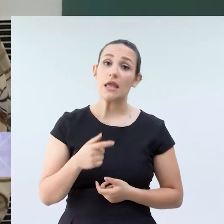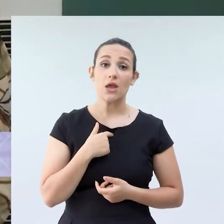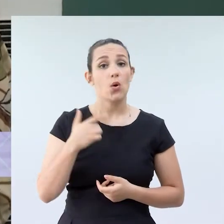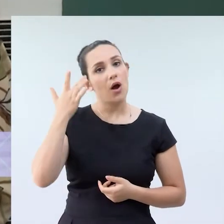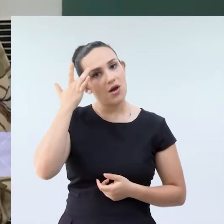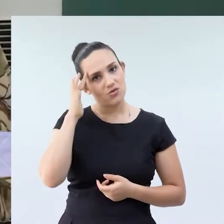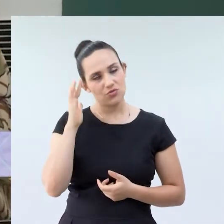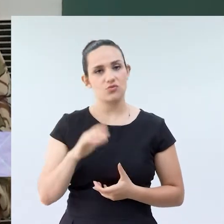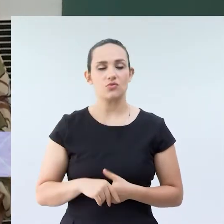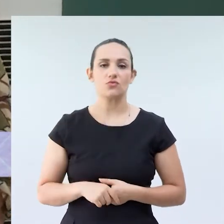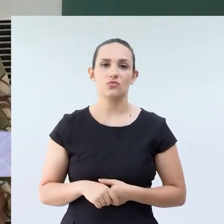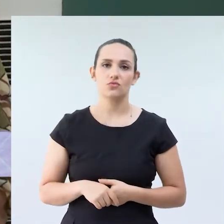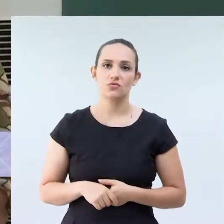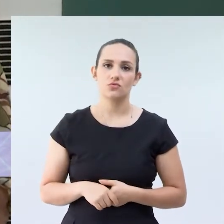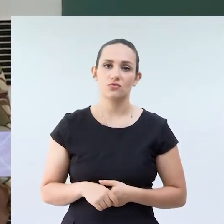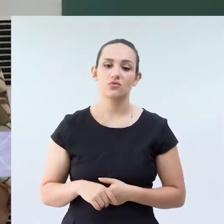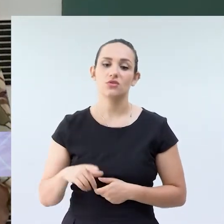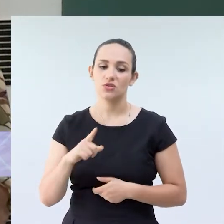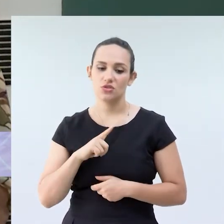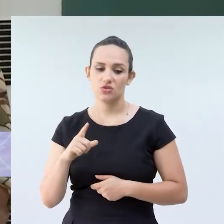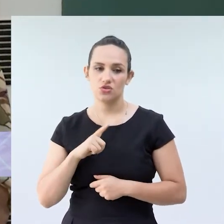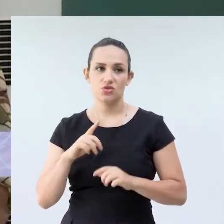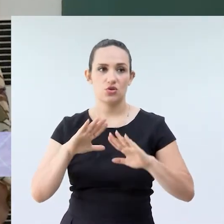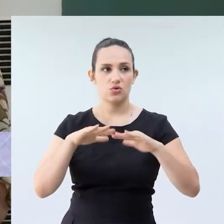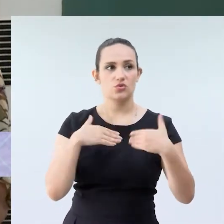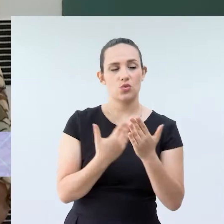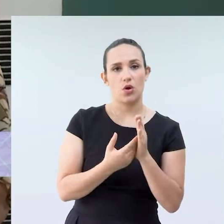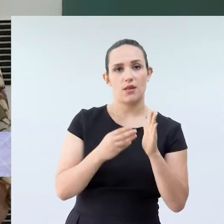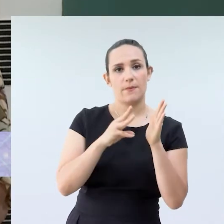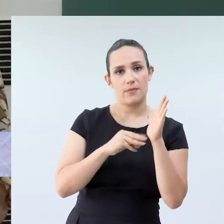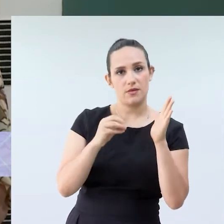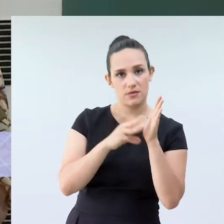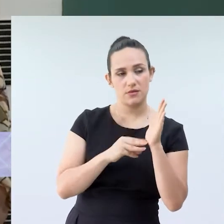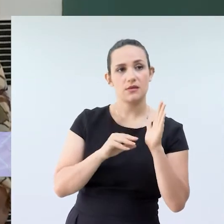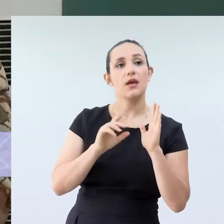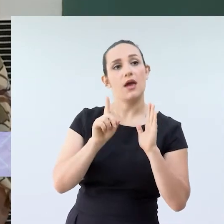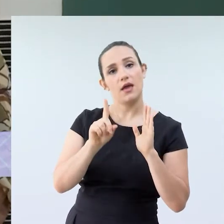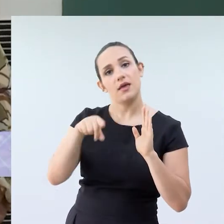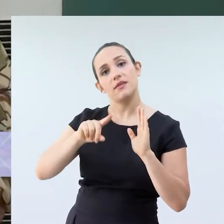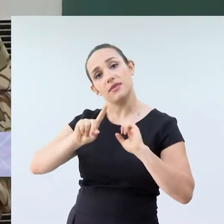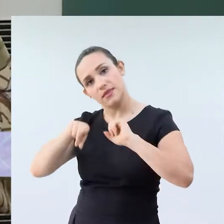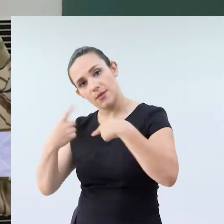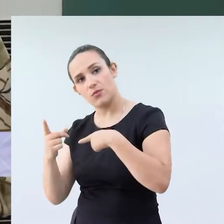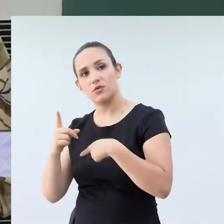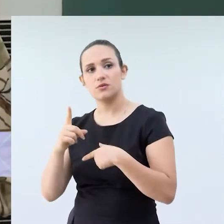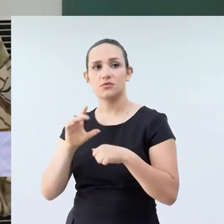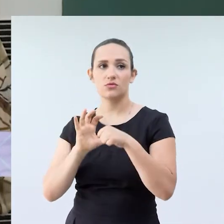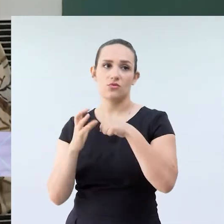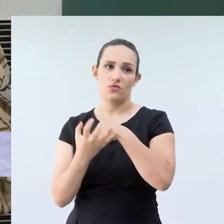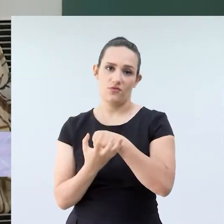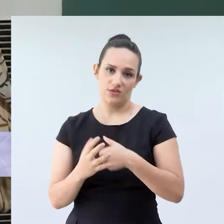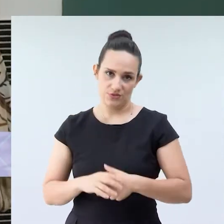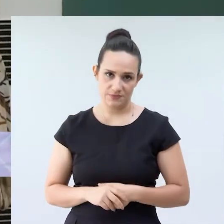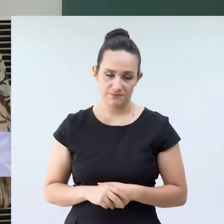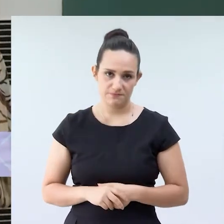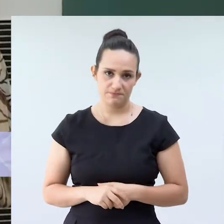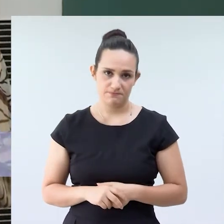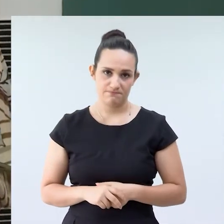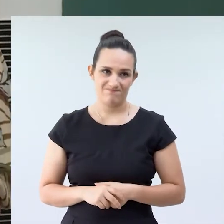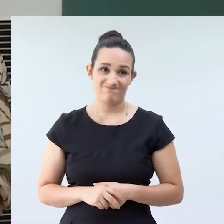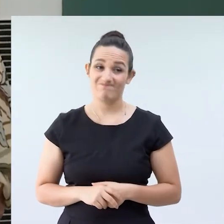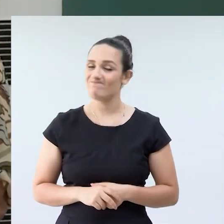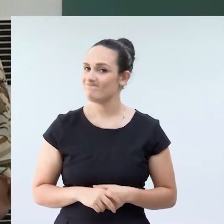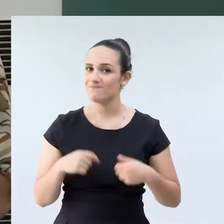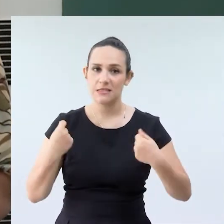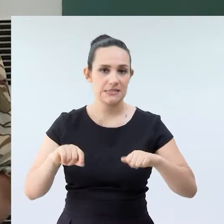tivemos uma escola antes Covid e uma escola pós-Covid. A educação ela é muito